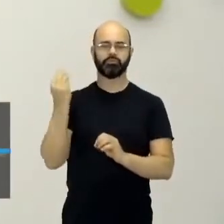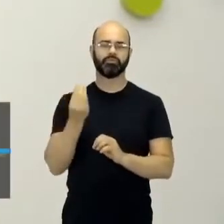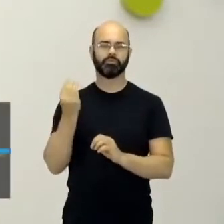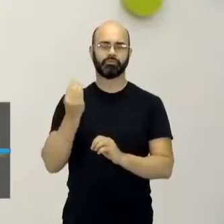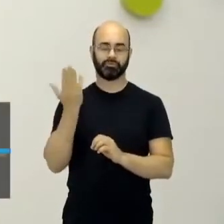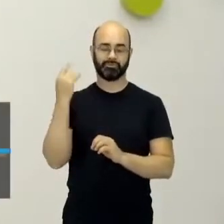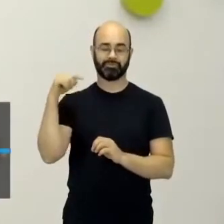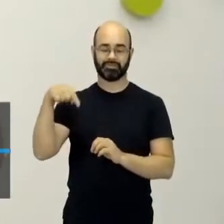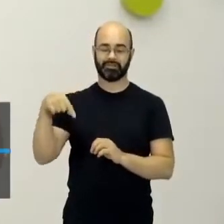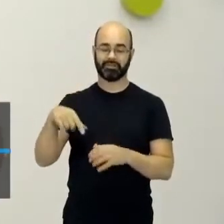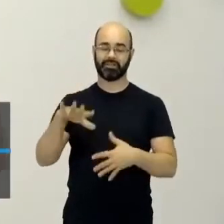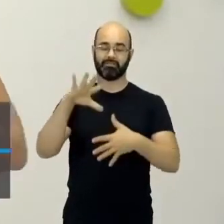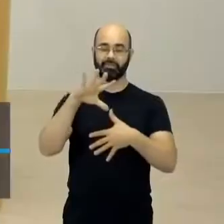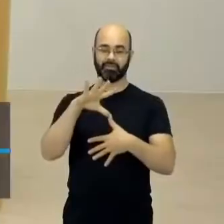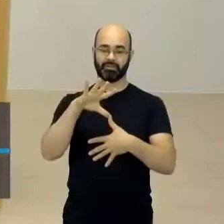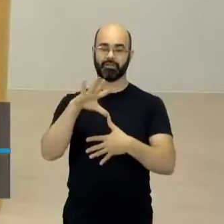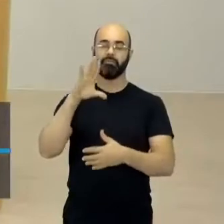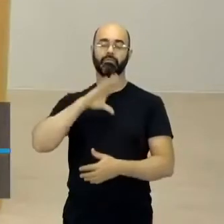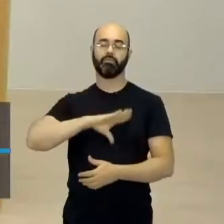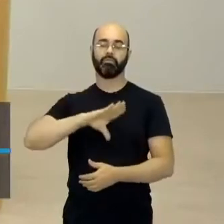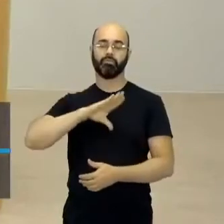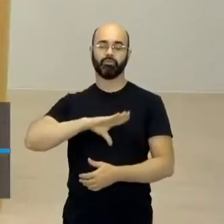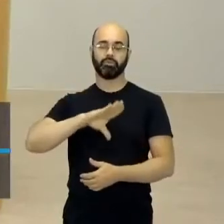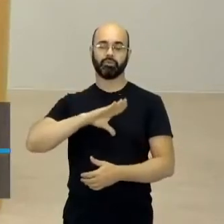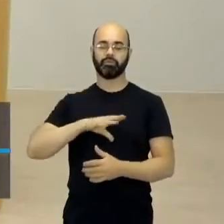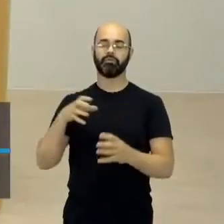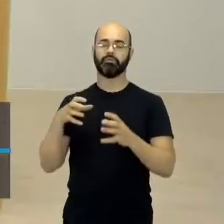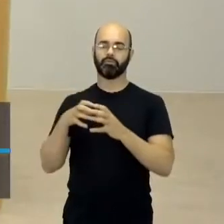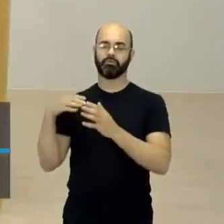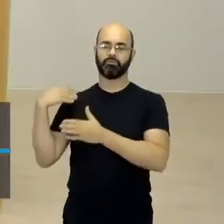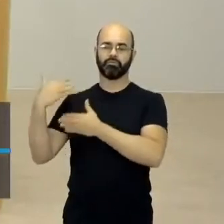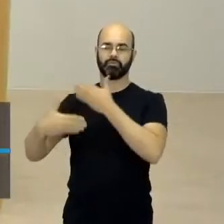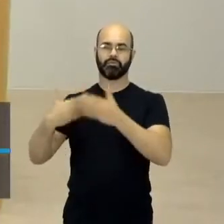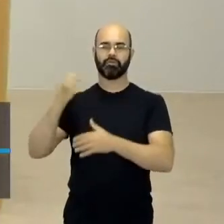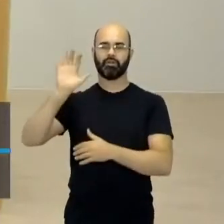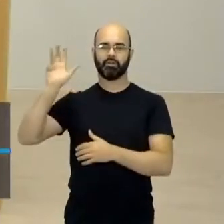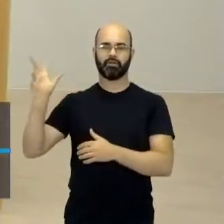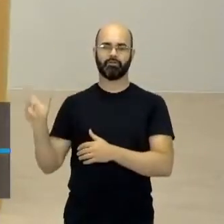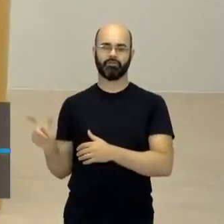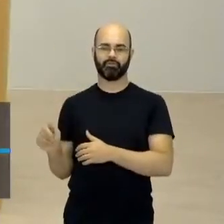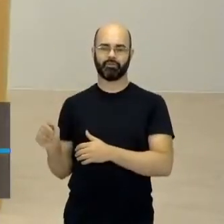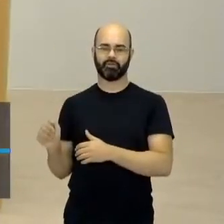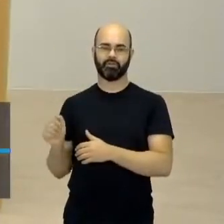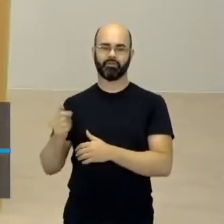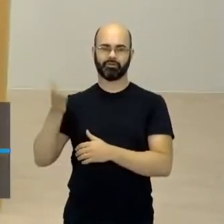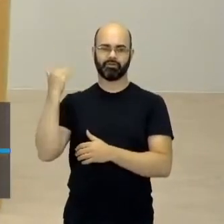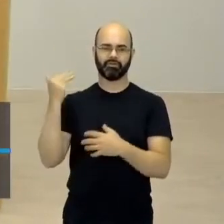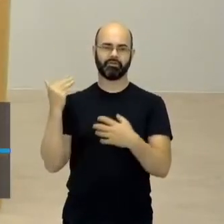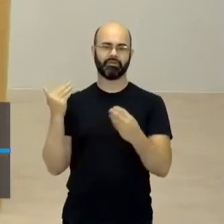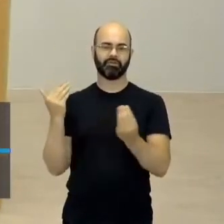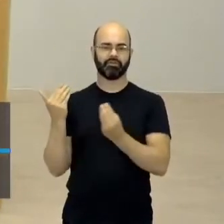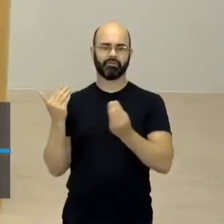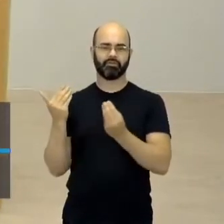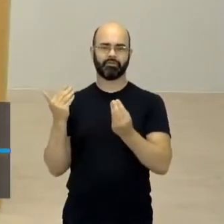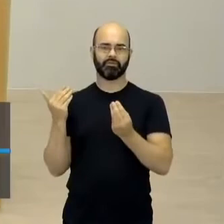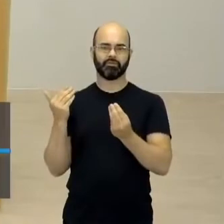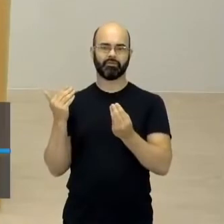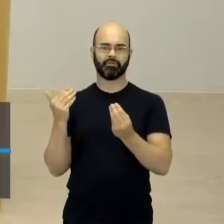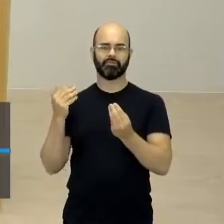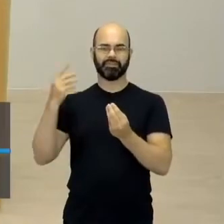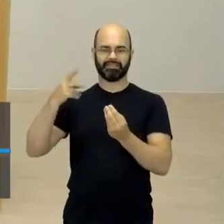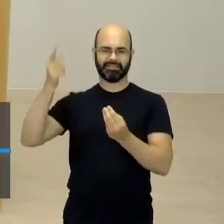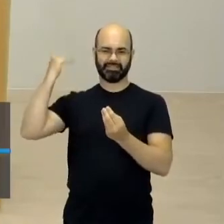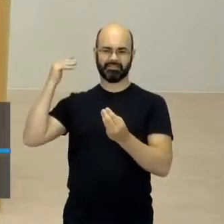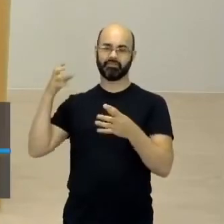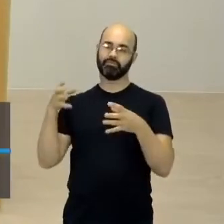América Portuguesa, né, para esses descendentes africanos, né, para os nossos antepassados africanos. Sim. Afinal de contas,